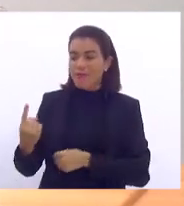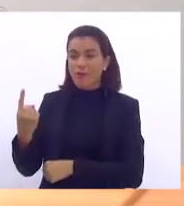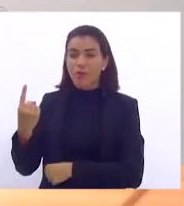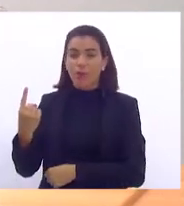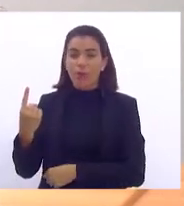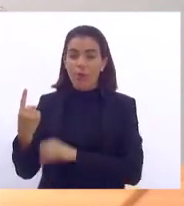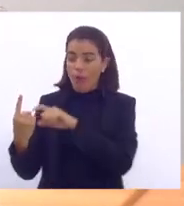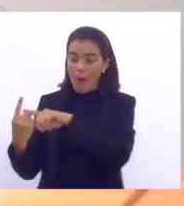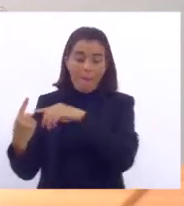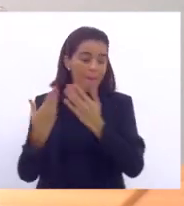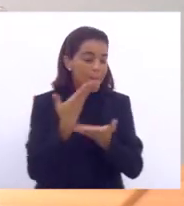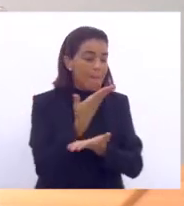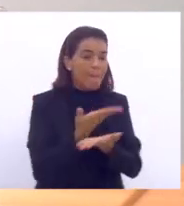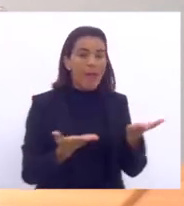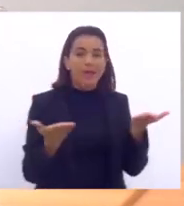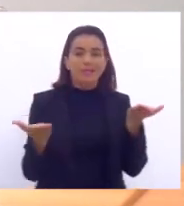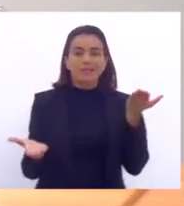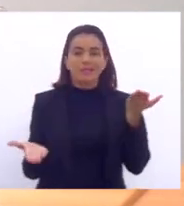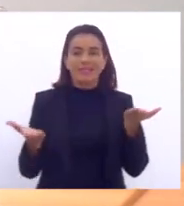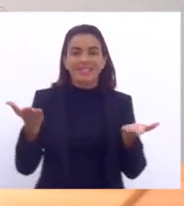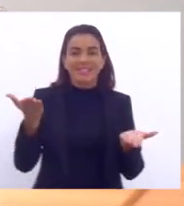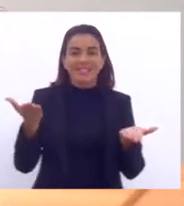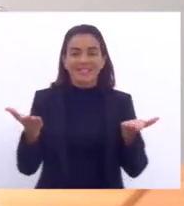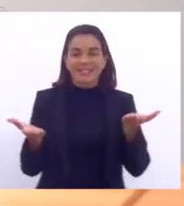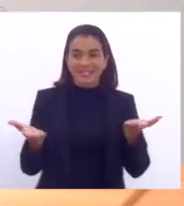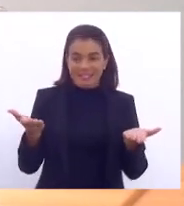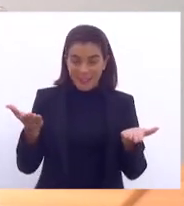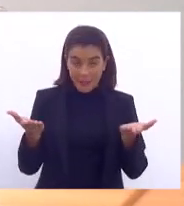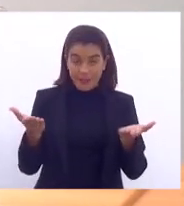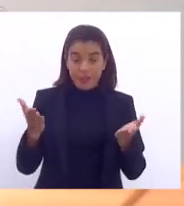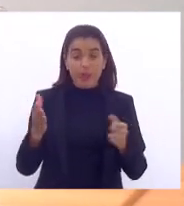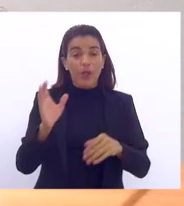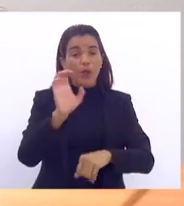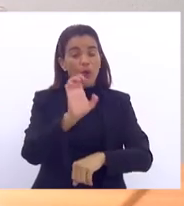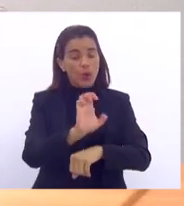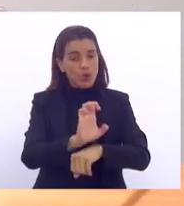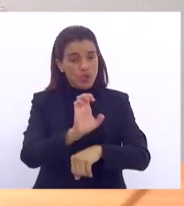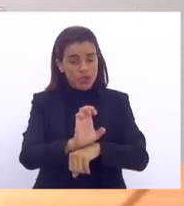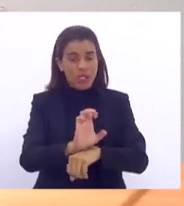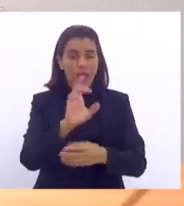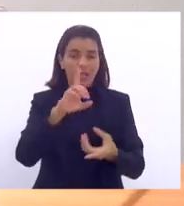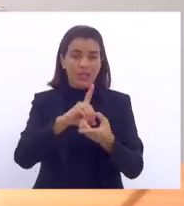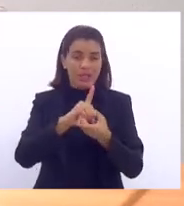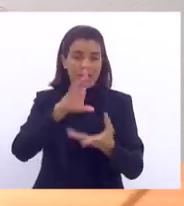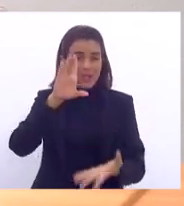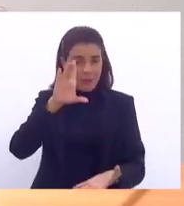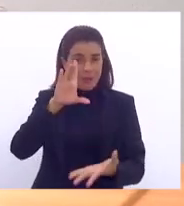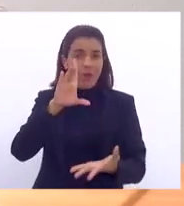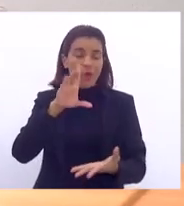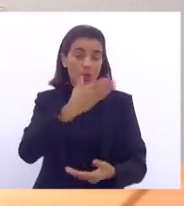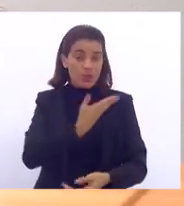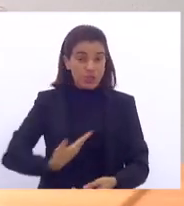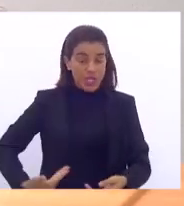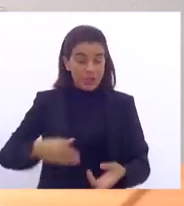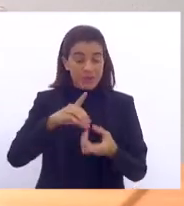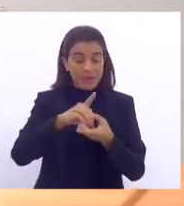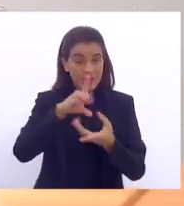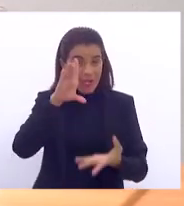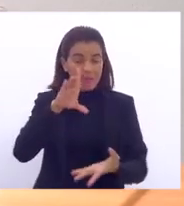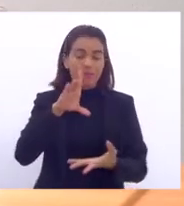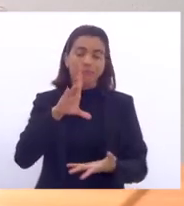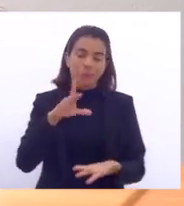perde-se a harmonia e o estado democrático de direito pass a correr risco